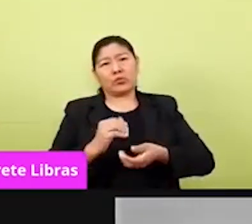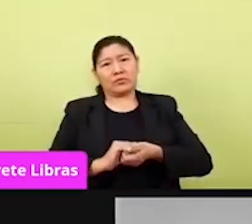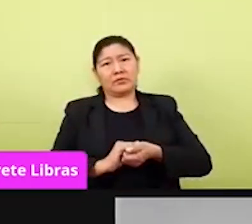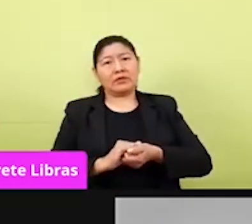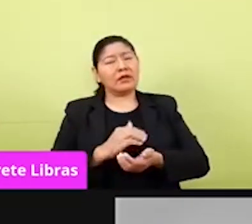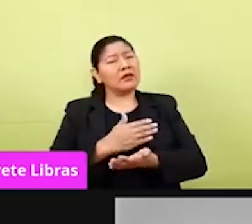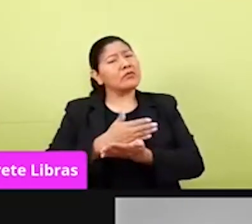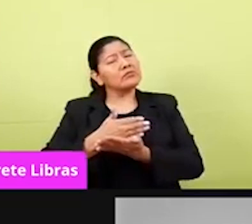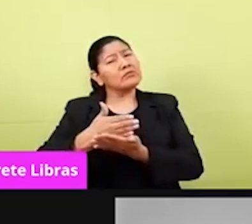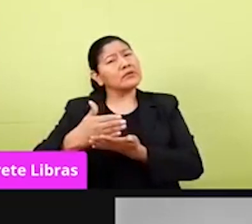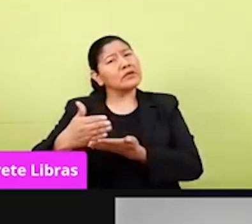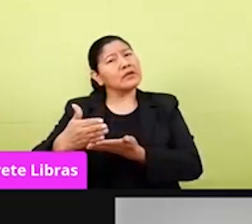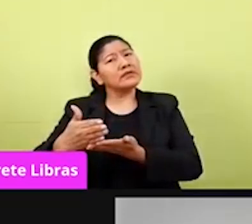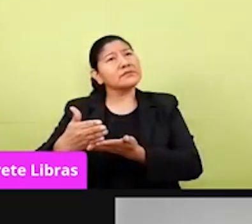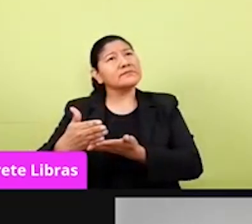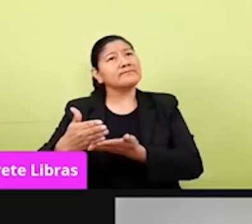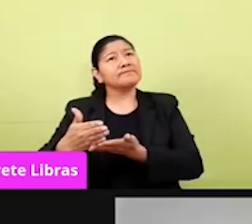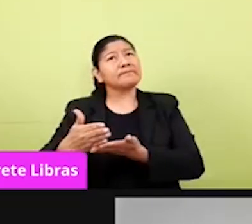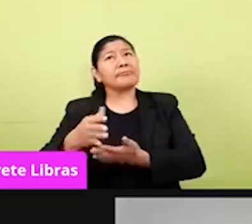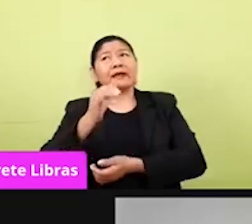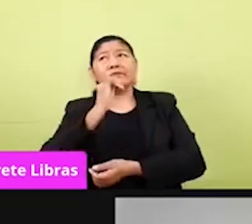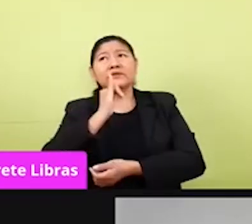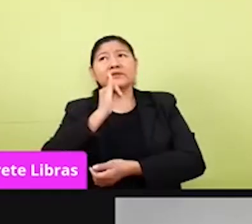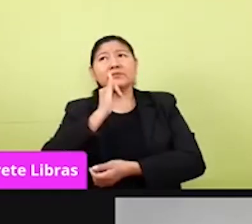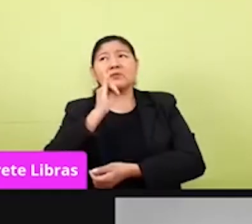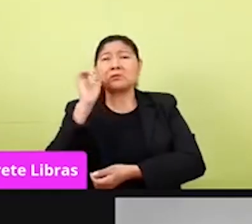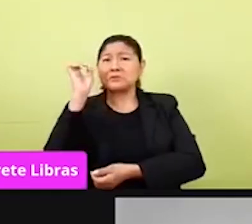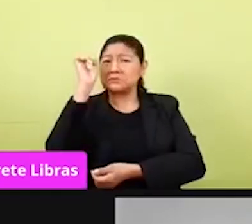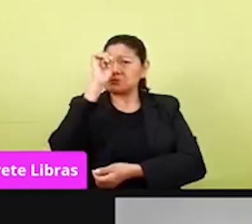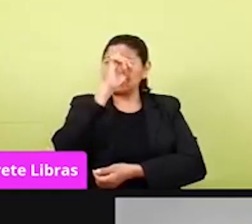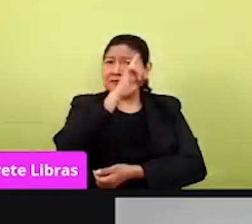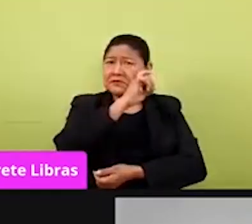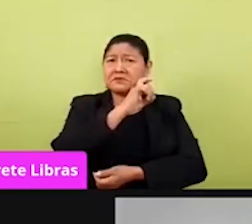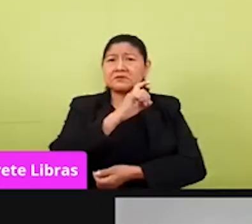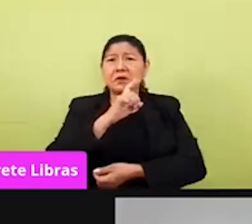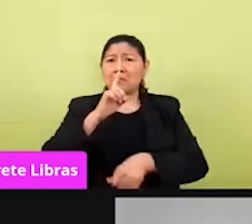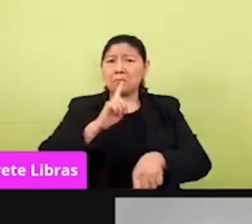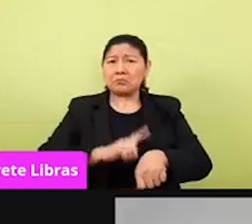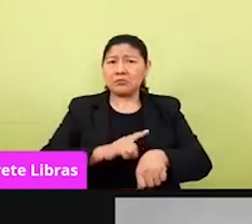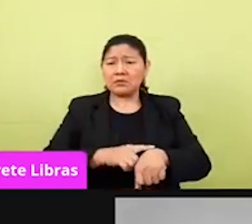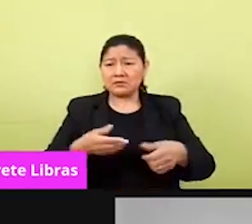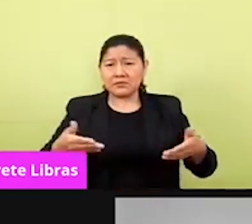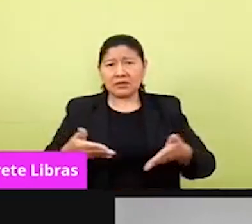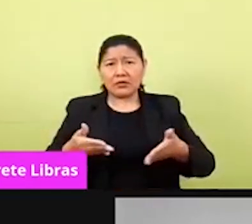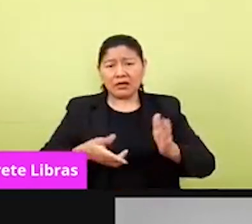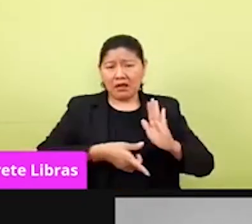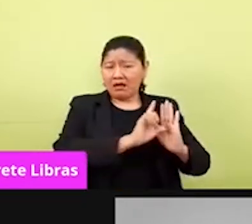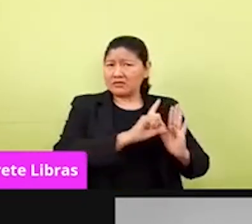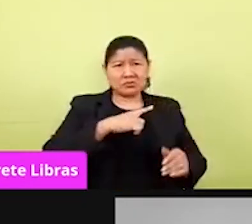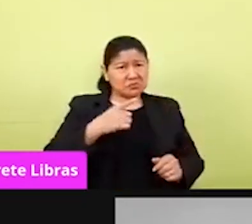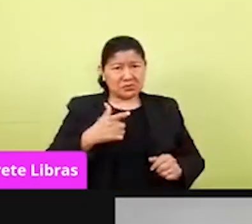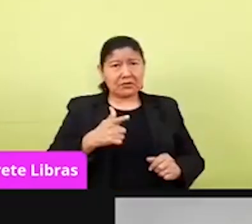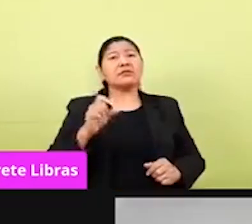tem sido acirrada nesse período. Não é que ela não existia, das mulheres